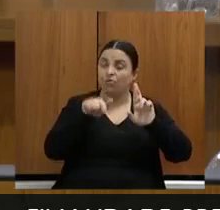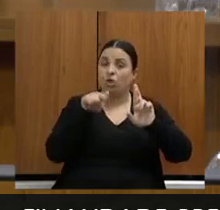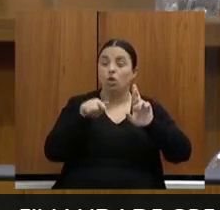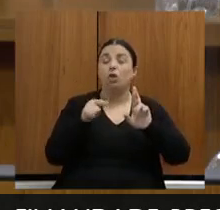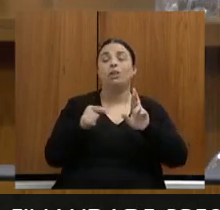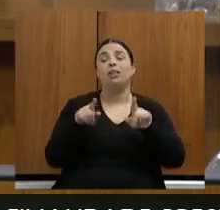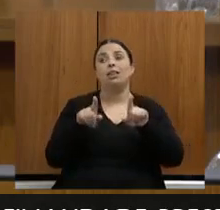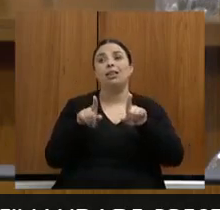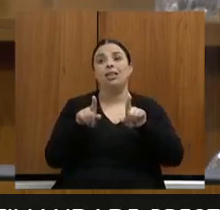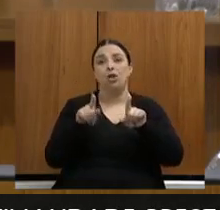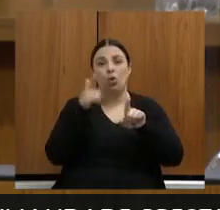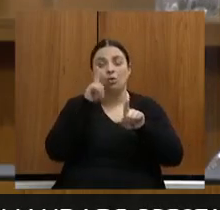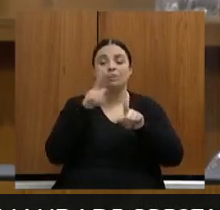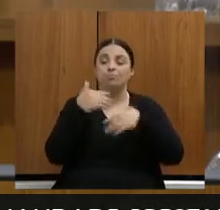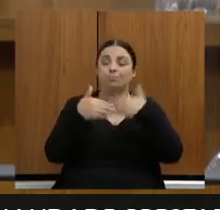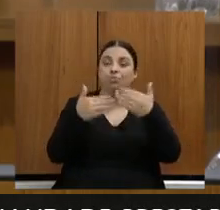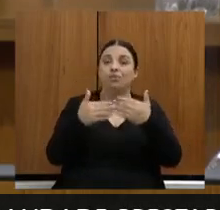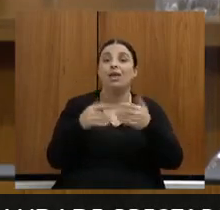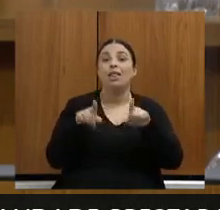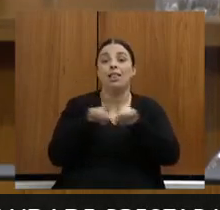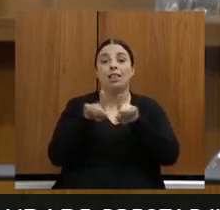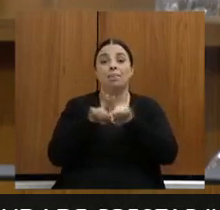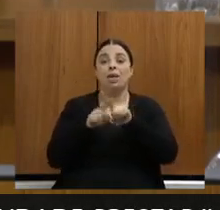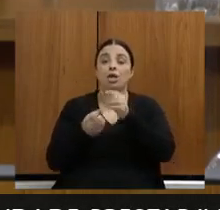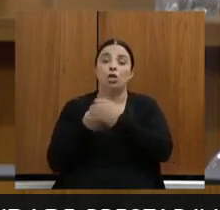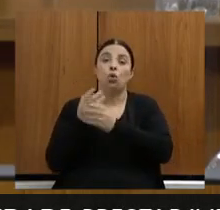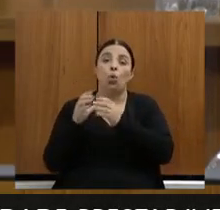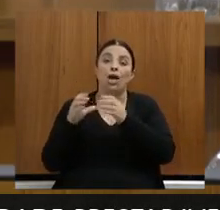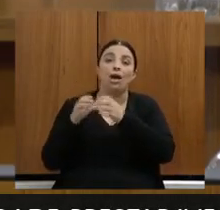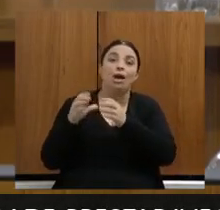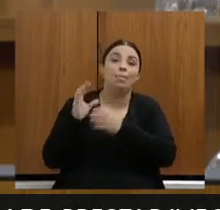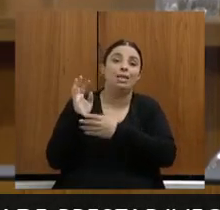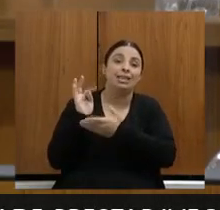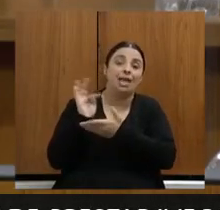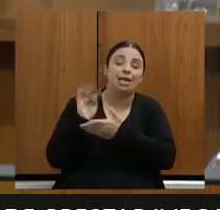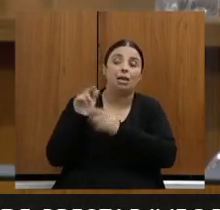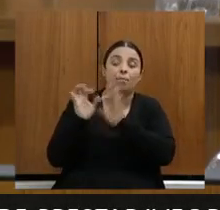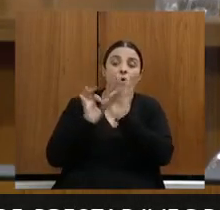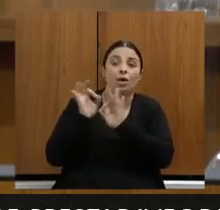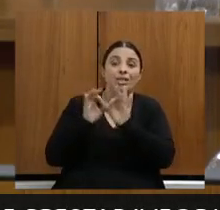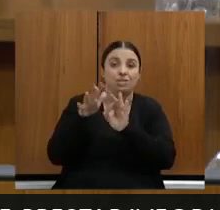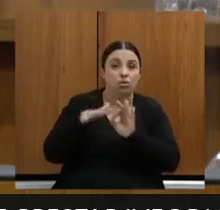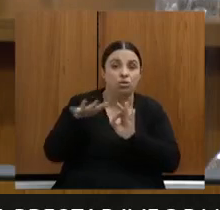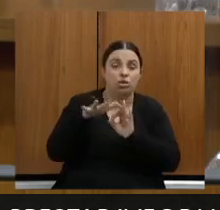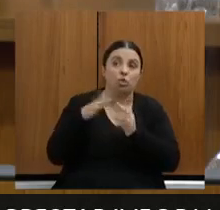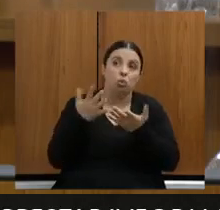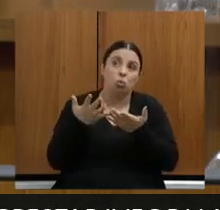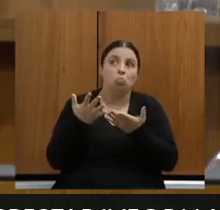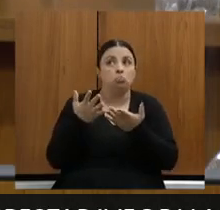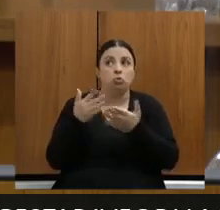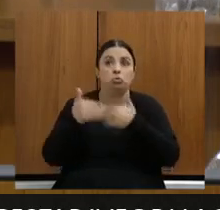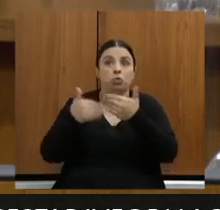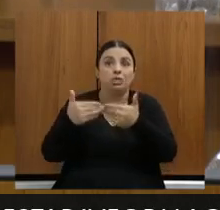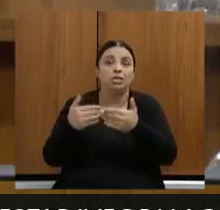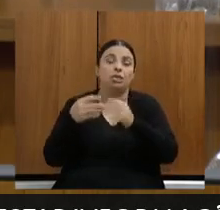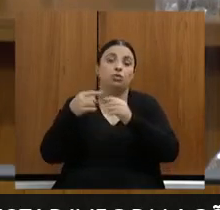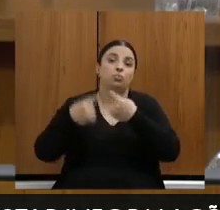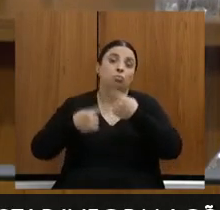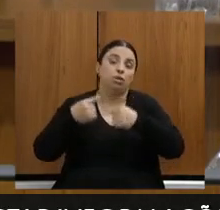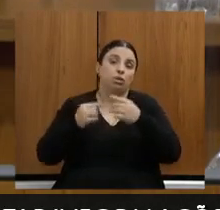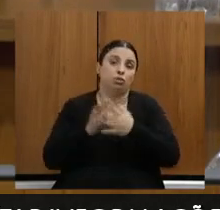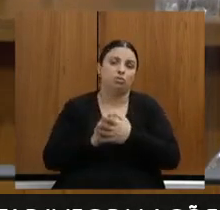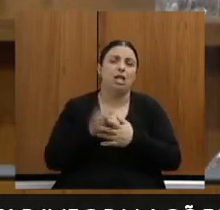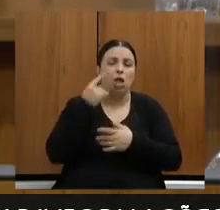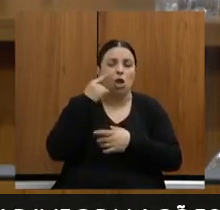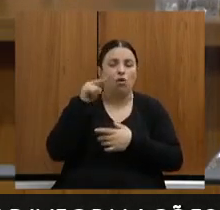uma câmera técnica cultura exatamente para poder organizar o setor de processos políticas e concordo com o senhor vejo apicultura